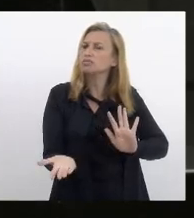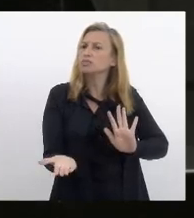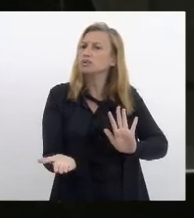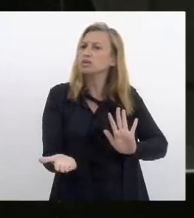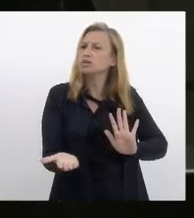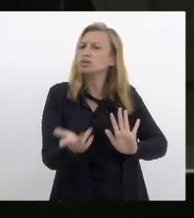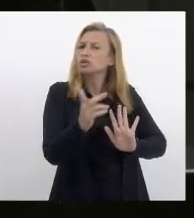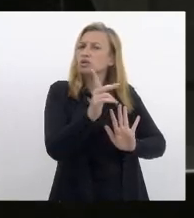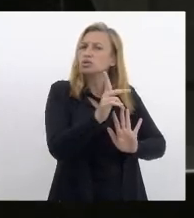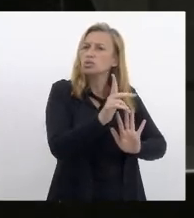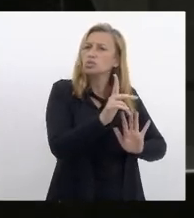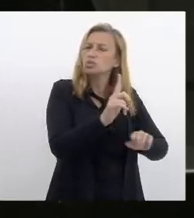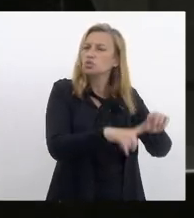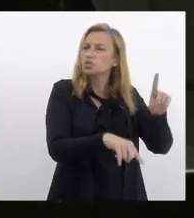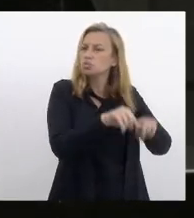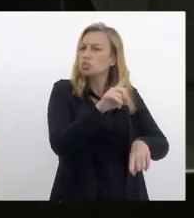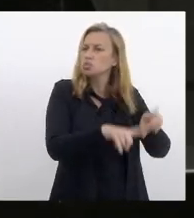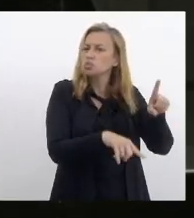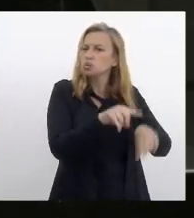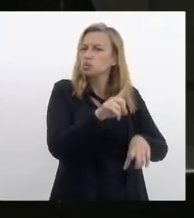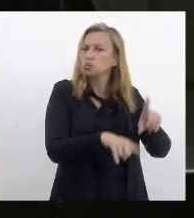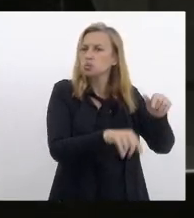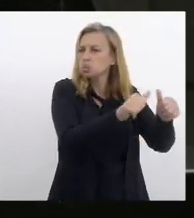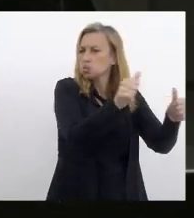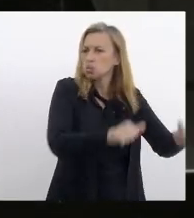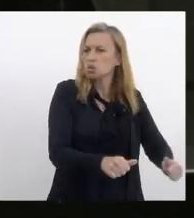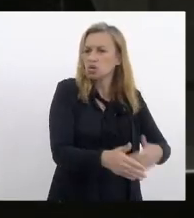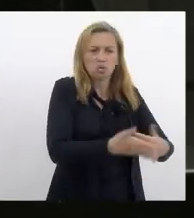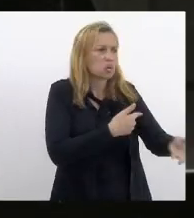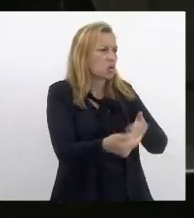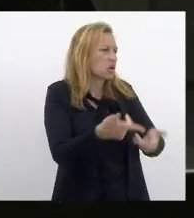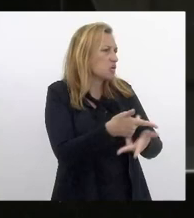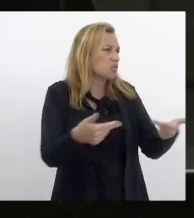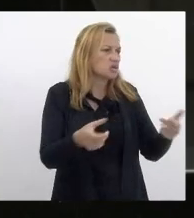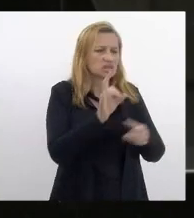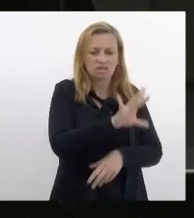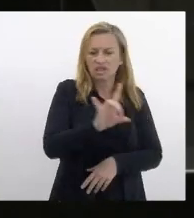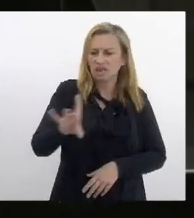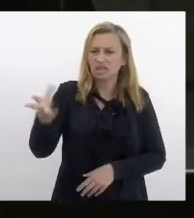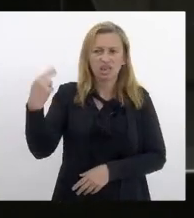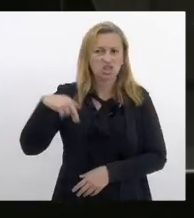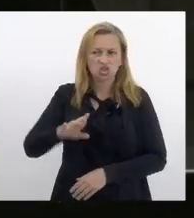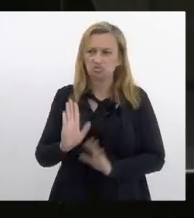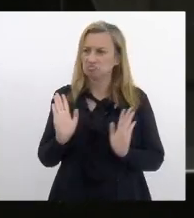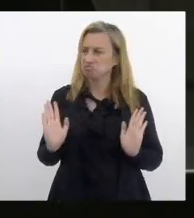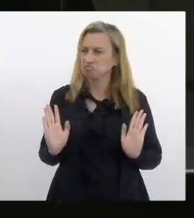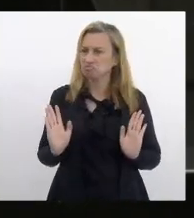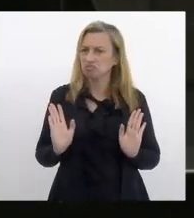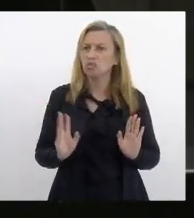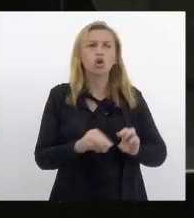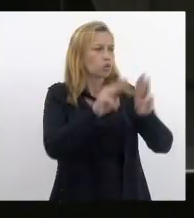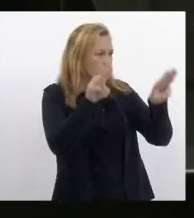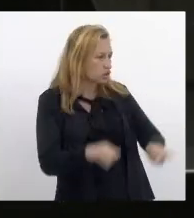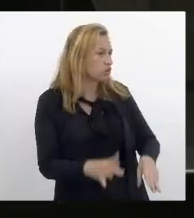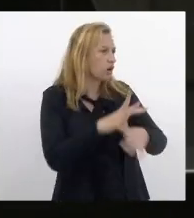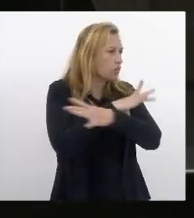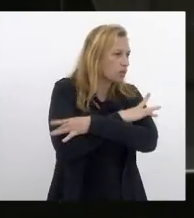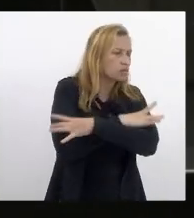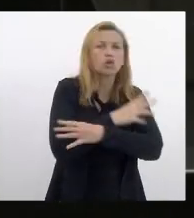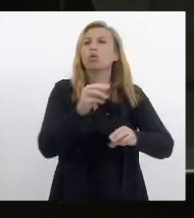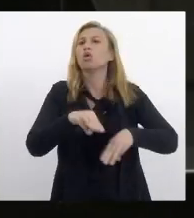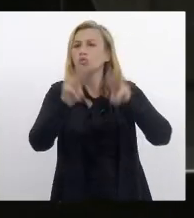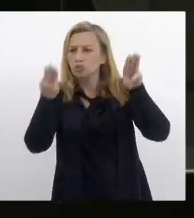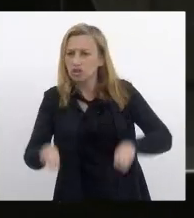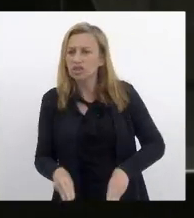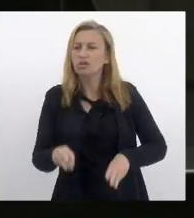os elementos, as imagens, ou o que seja, de cada religião. Você vai ter um museu da Umbanda, um museu gospel, um